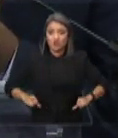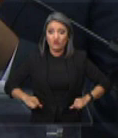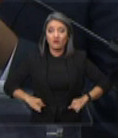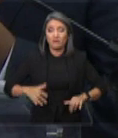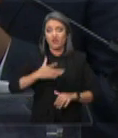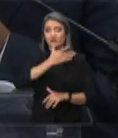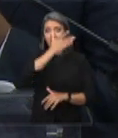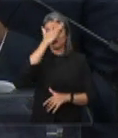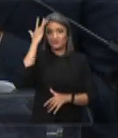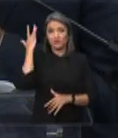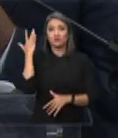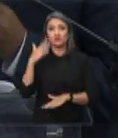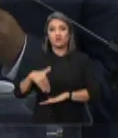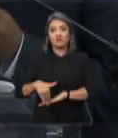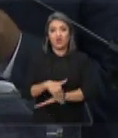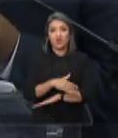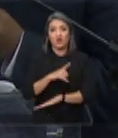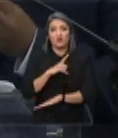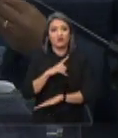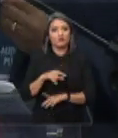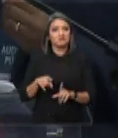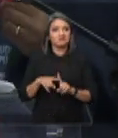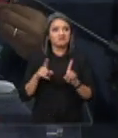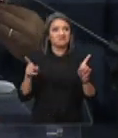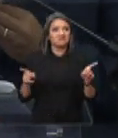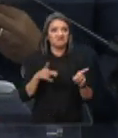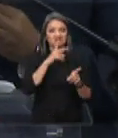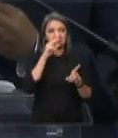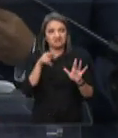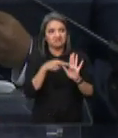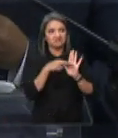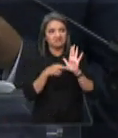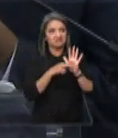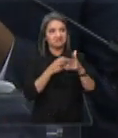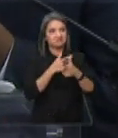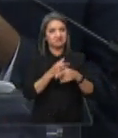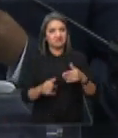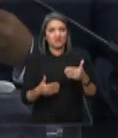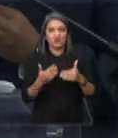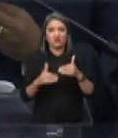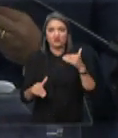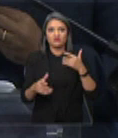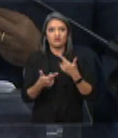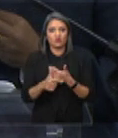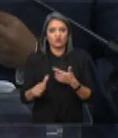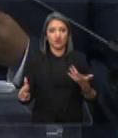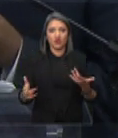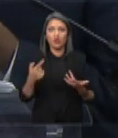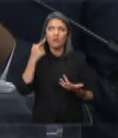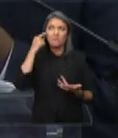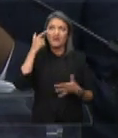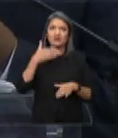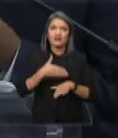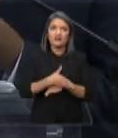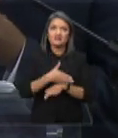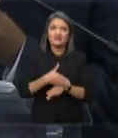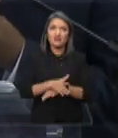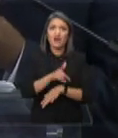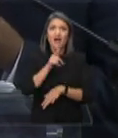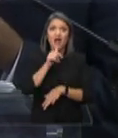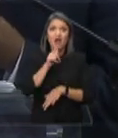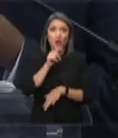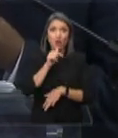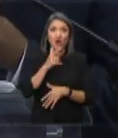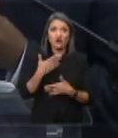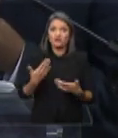pelas pessoas em situação de rua ele não existe quando Nós pensamos e refletimos sobre o acesso à água foi falado estive